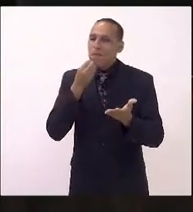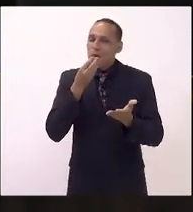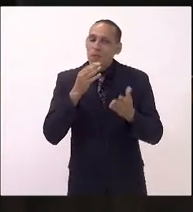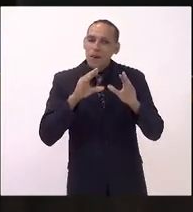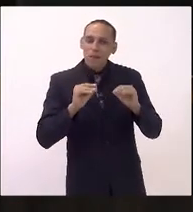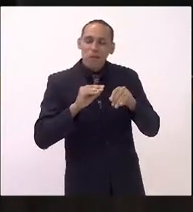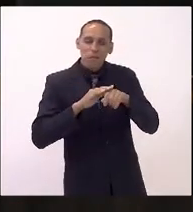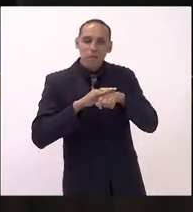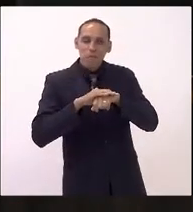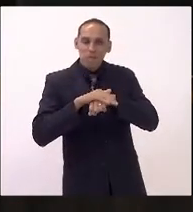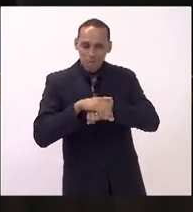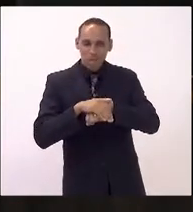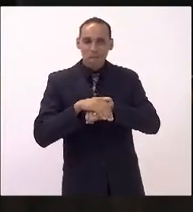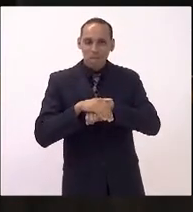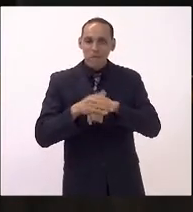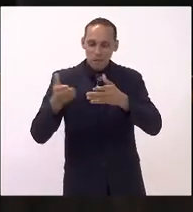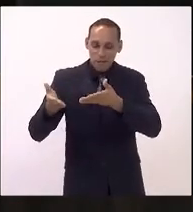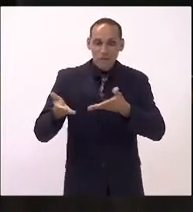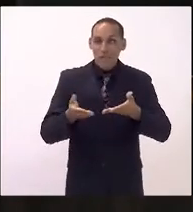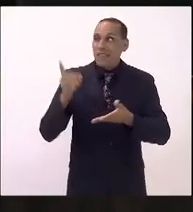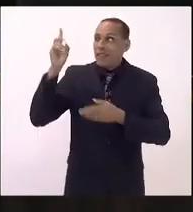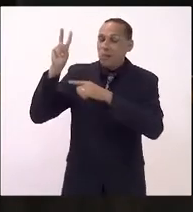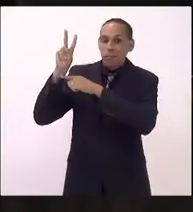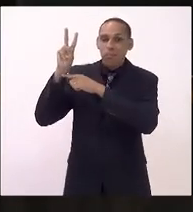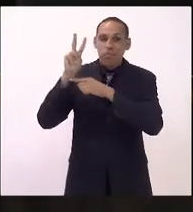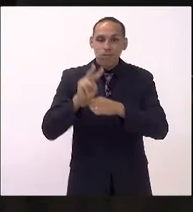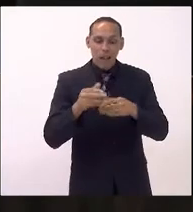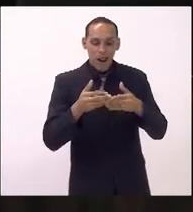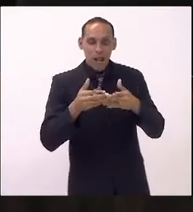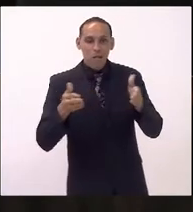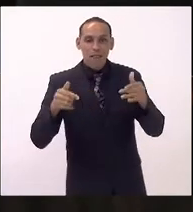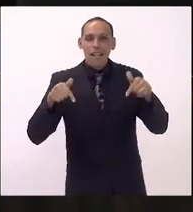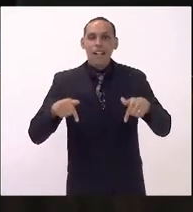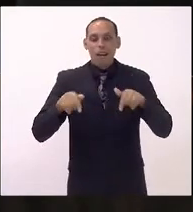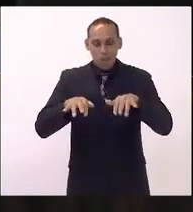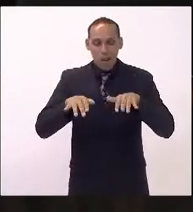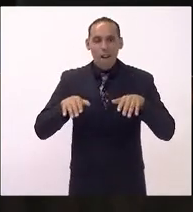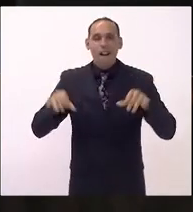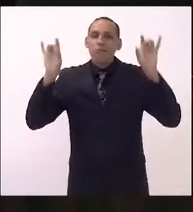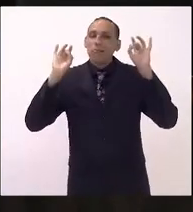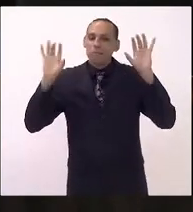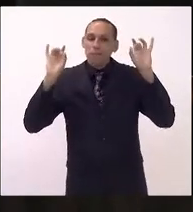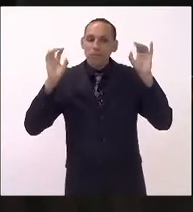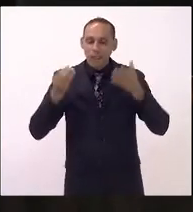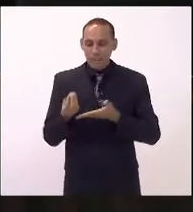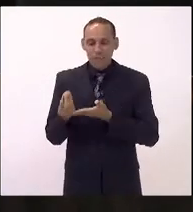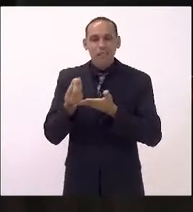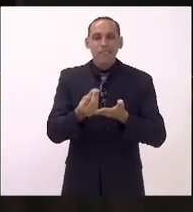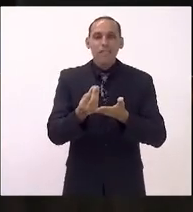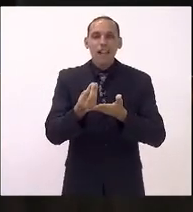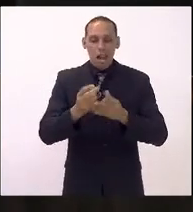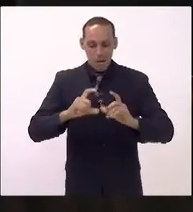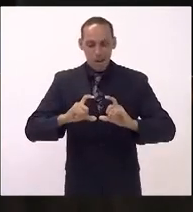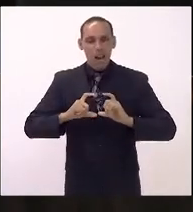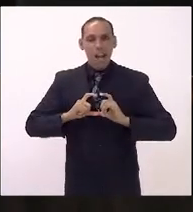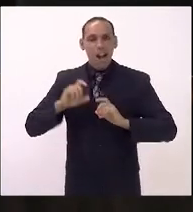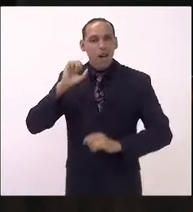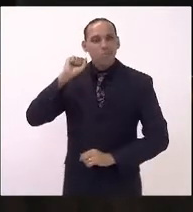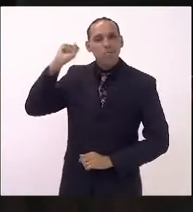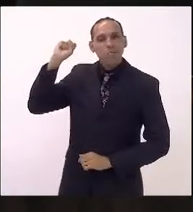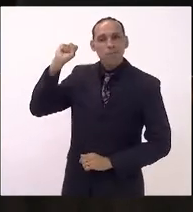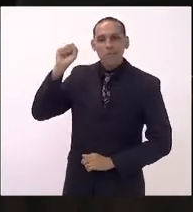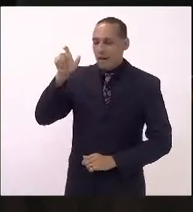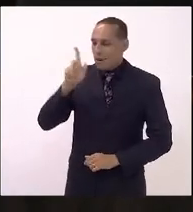todos bem-vindos. Sob a proteção de Deus, declaro aberta a sessão solene de entrega da medalha Tiradentes